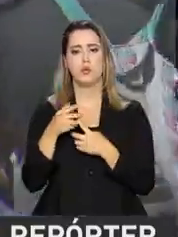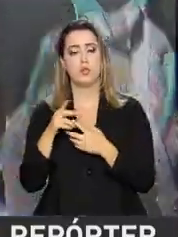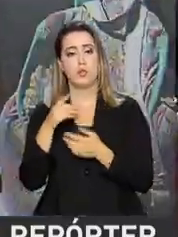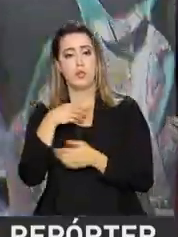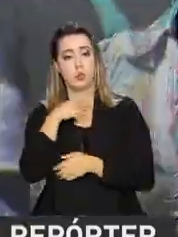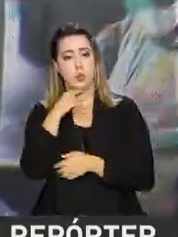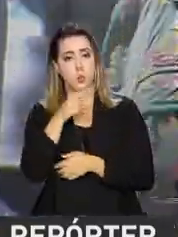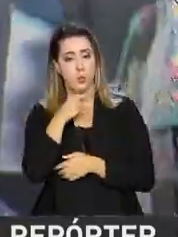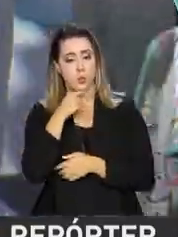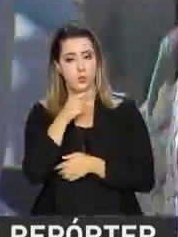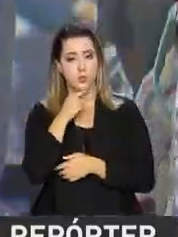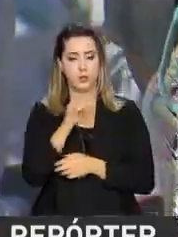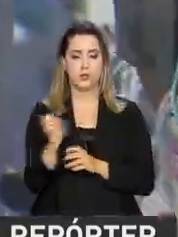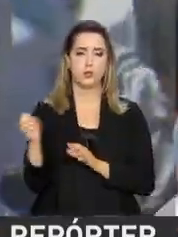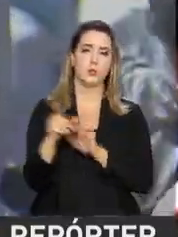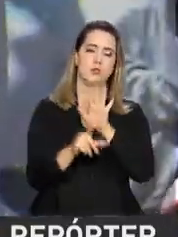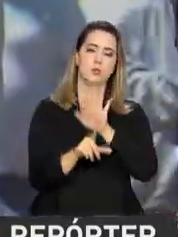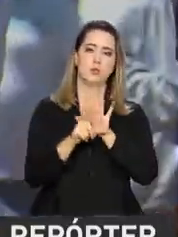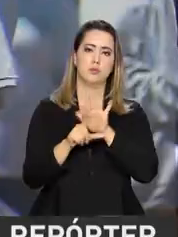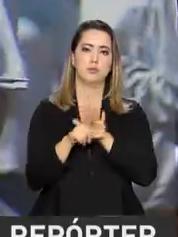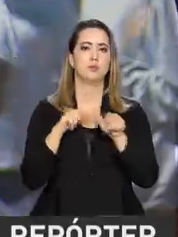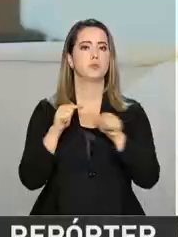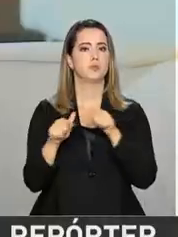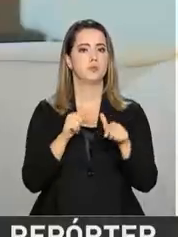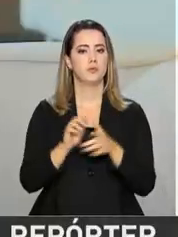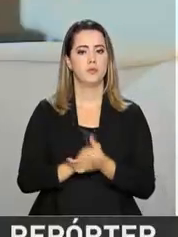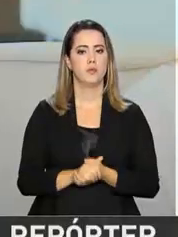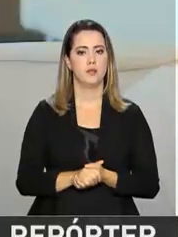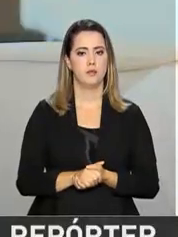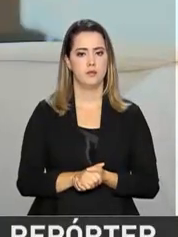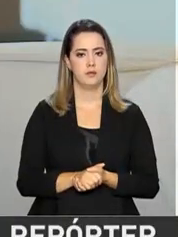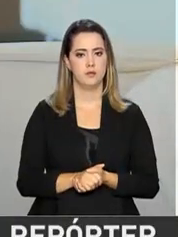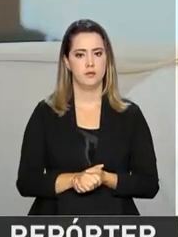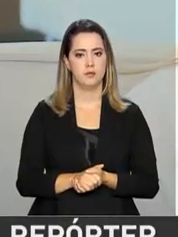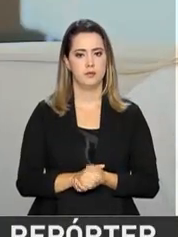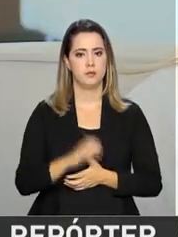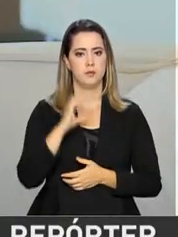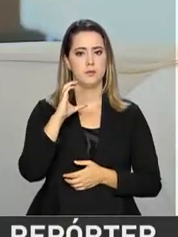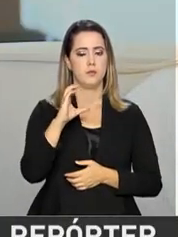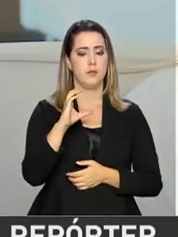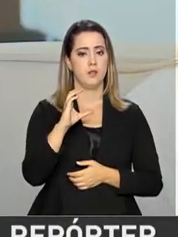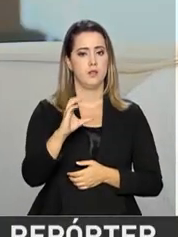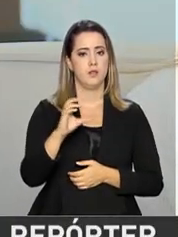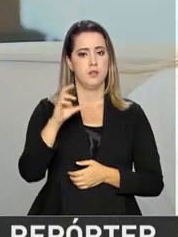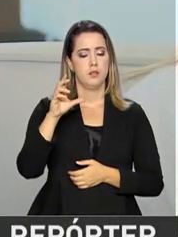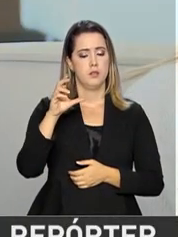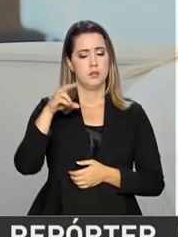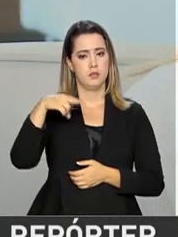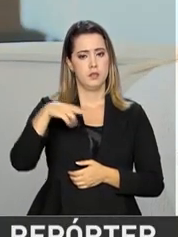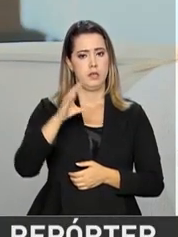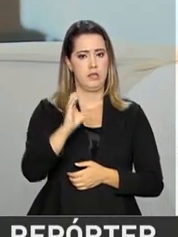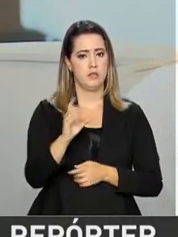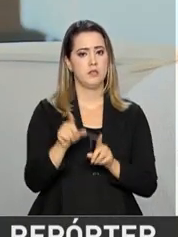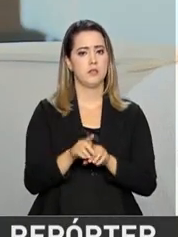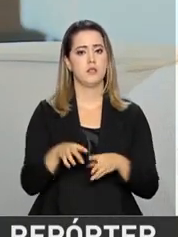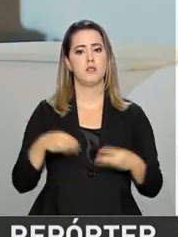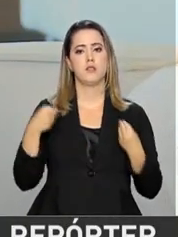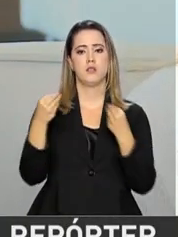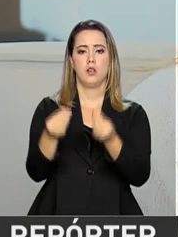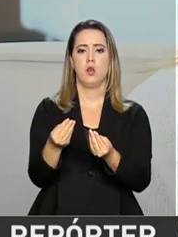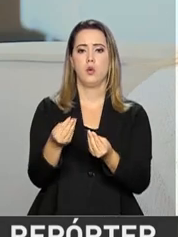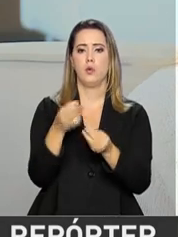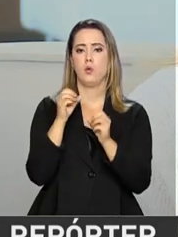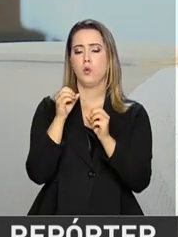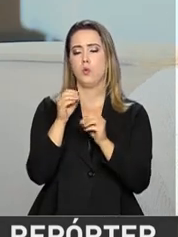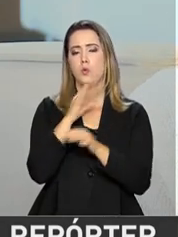dúvidas sobre a atualização das leis trabalhistas. A CNC está fazendo um trabalho muito efetivo em dar conhecimento